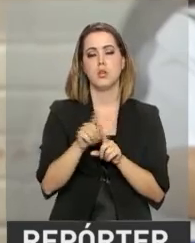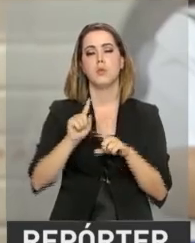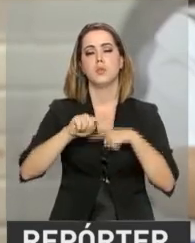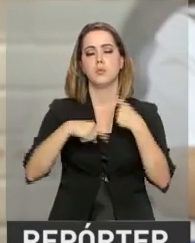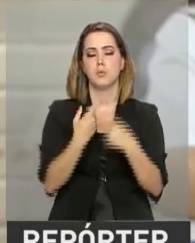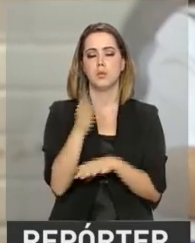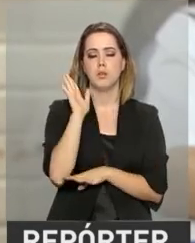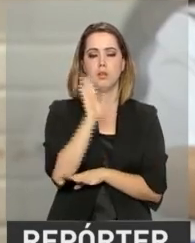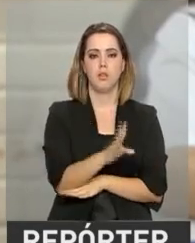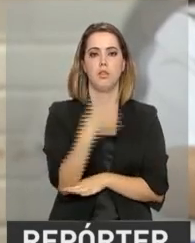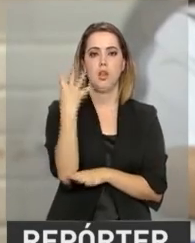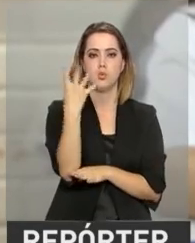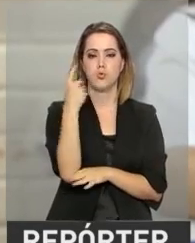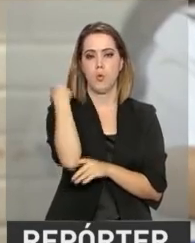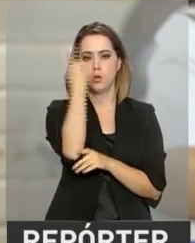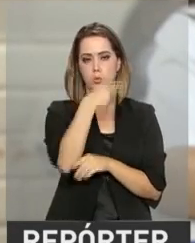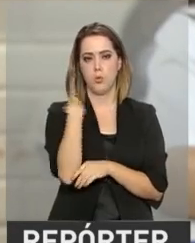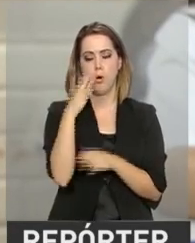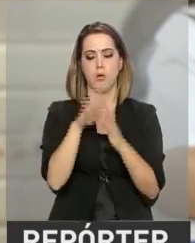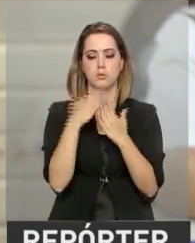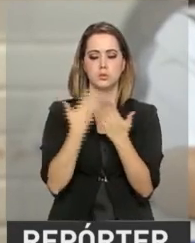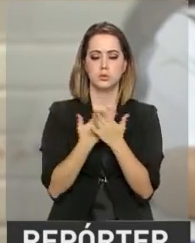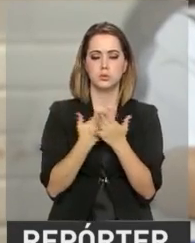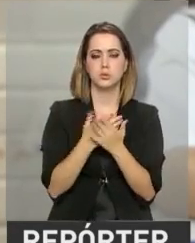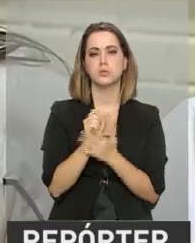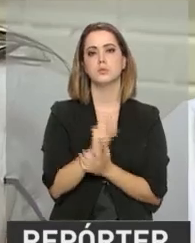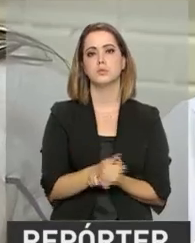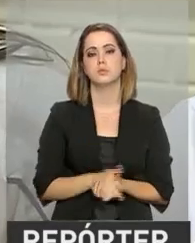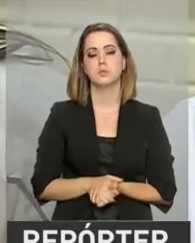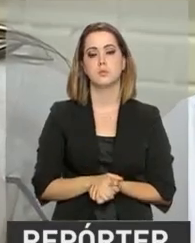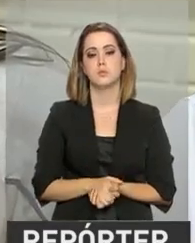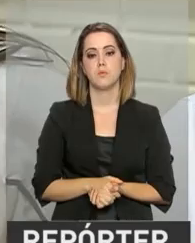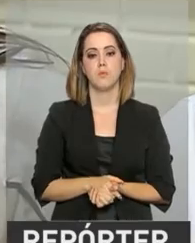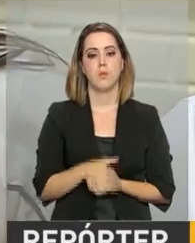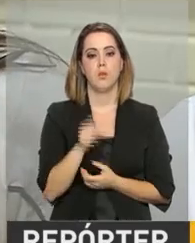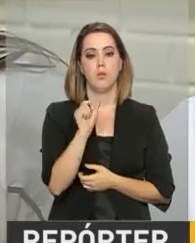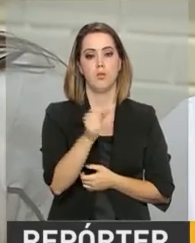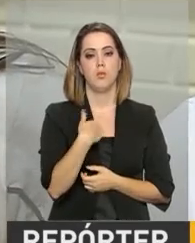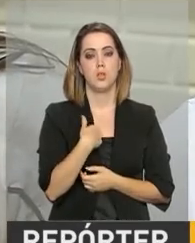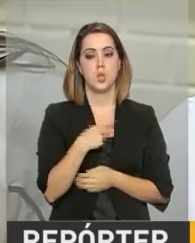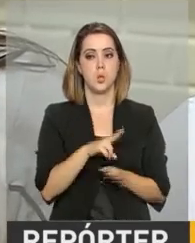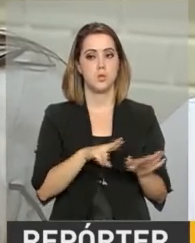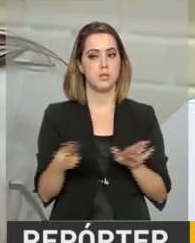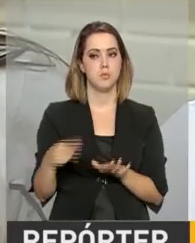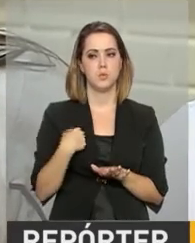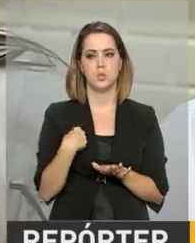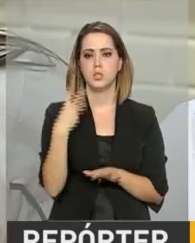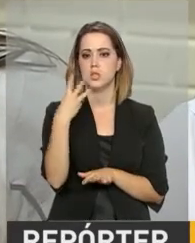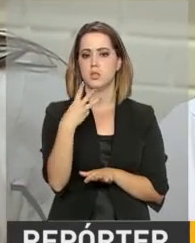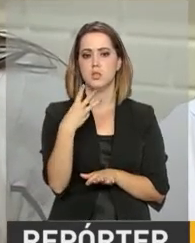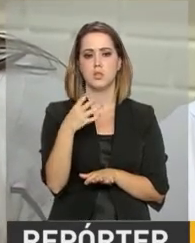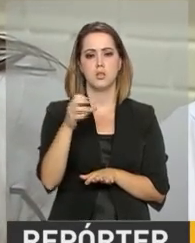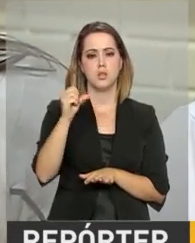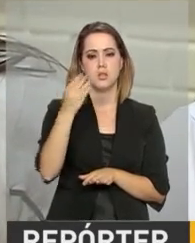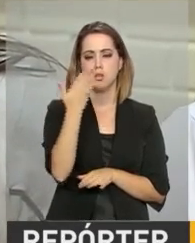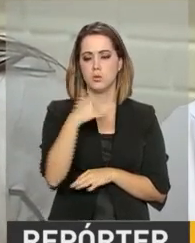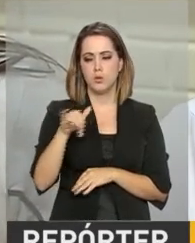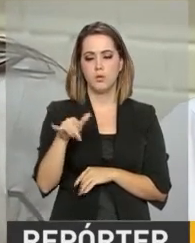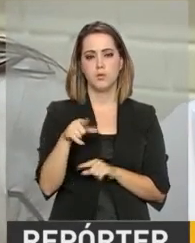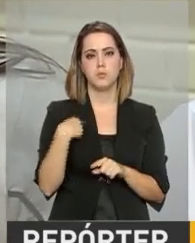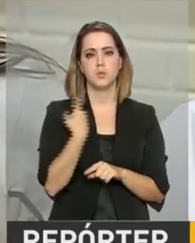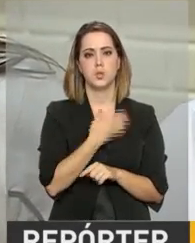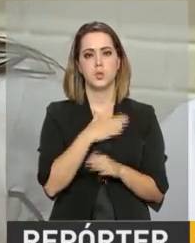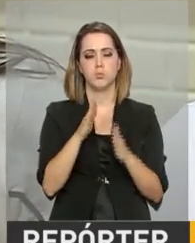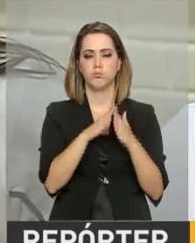porque como a gente tá de manhã à escola e estuda à tarde em casa na semana eu estudo de três até mais 96 mais ou menos